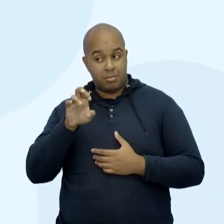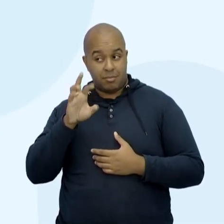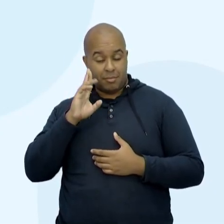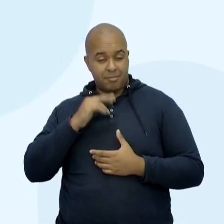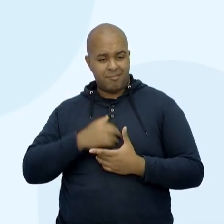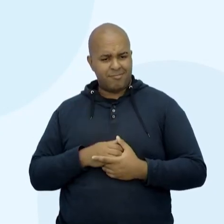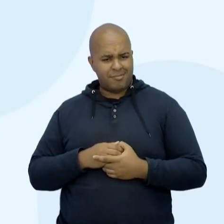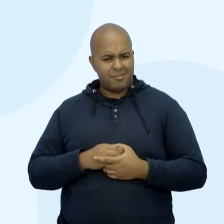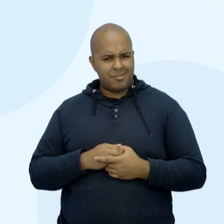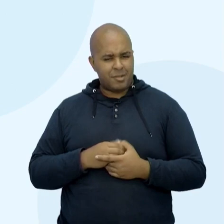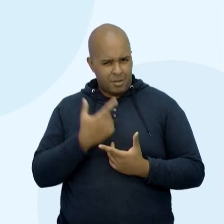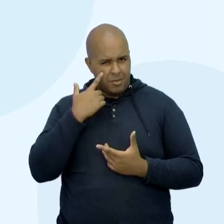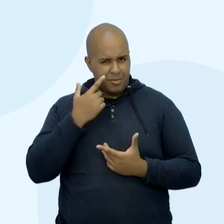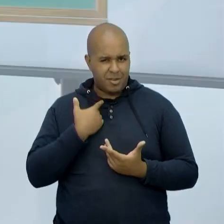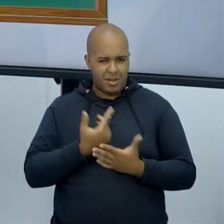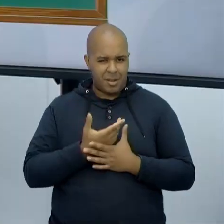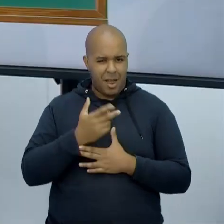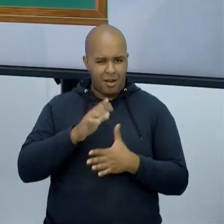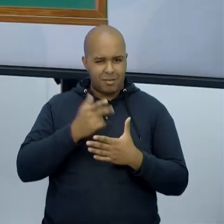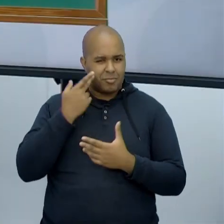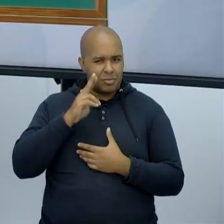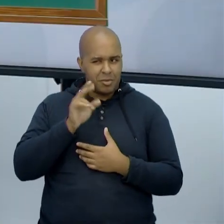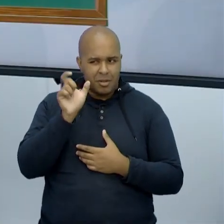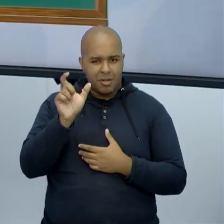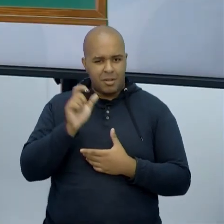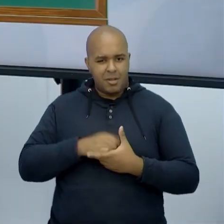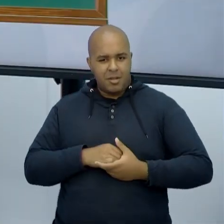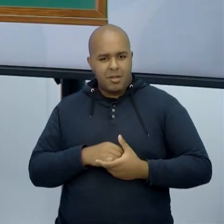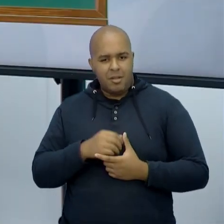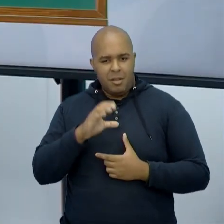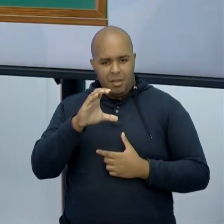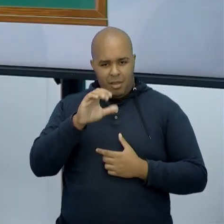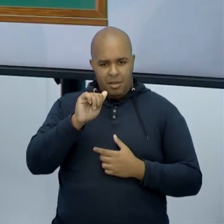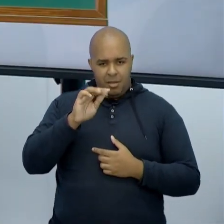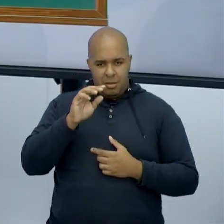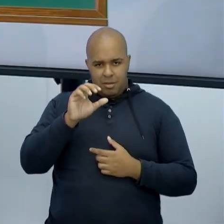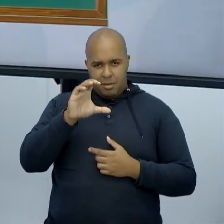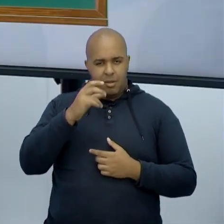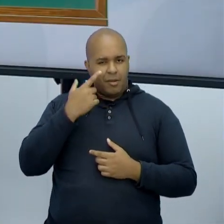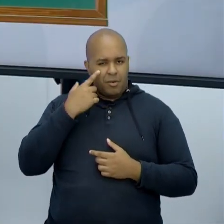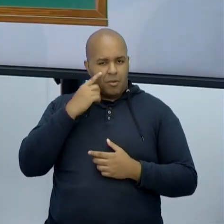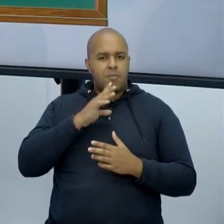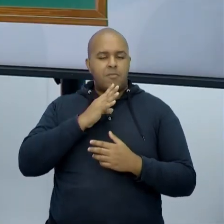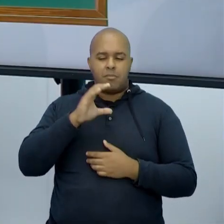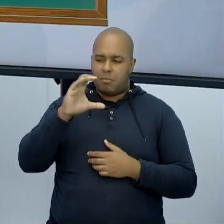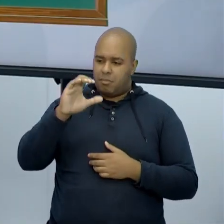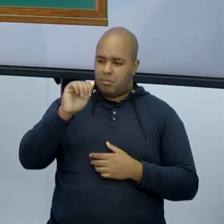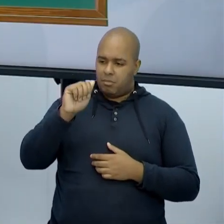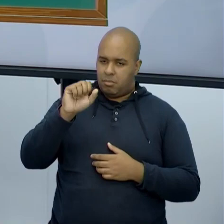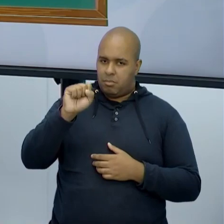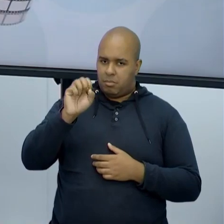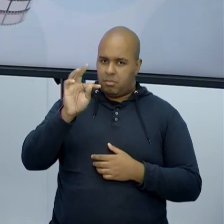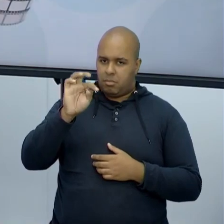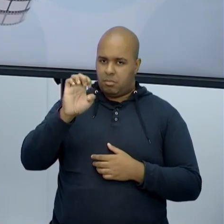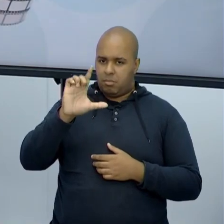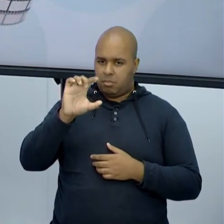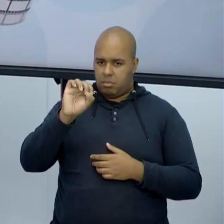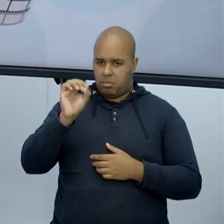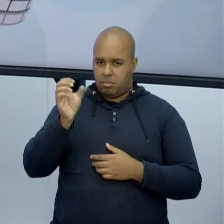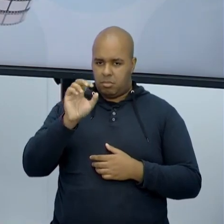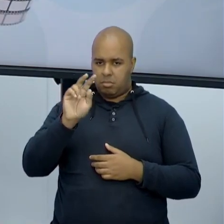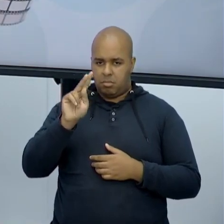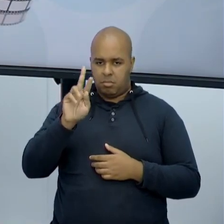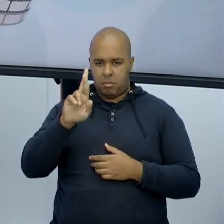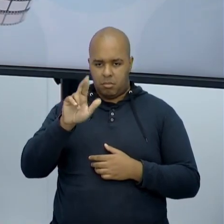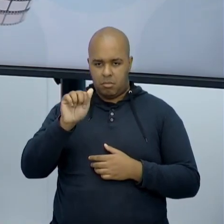Gente, vocês já ouviram falar de uma coisa chamada Castelo Rá-Tim-Bum? Então, vem cá, vem comigo. Mais gente. Não,